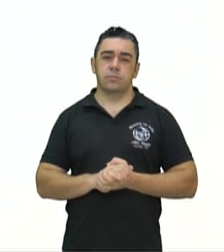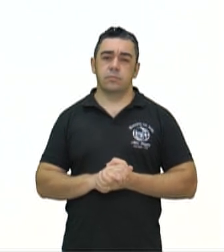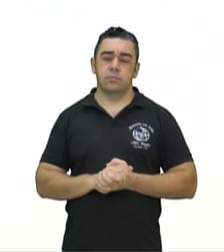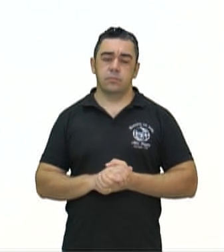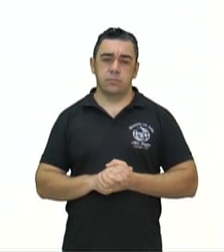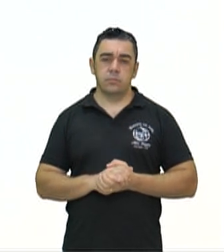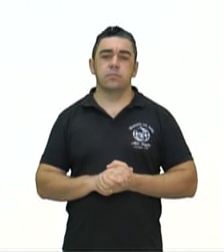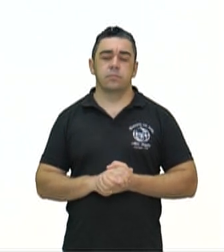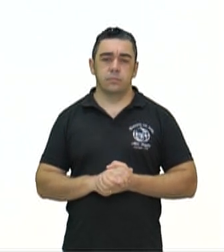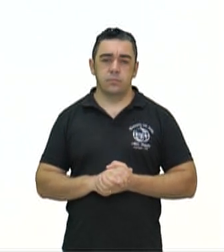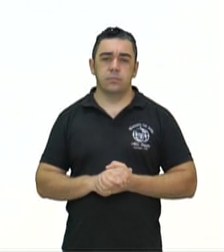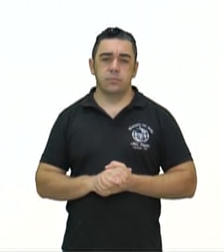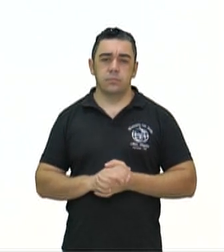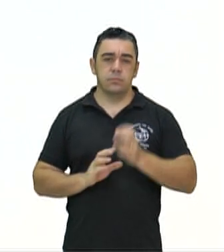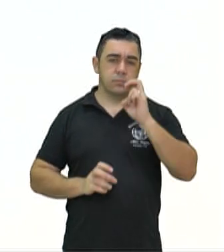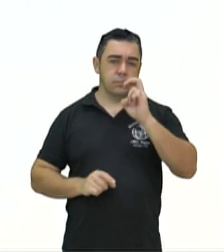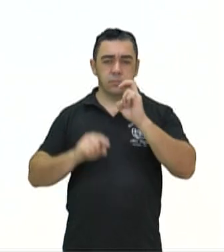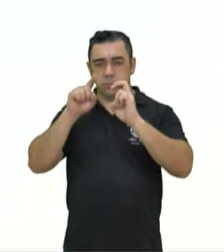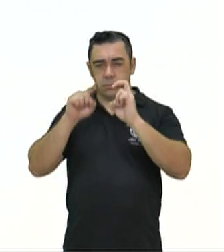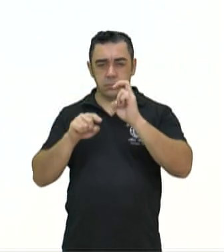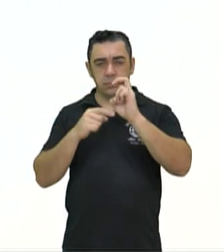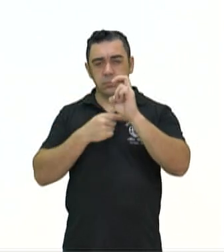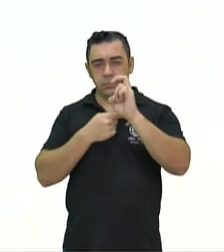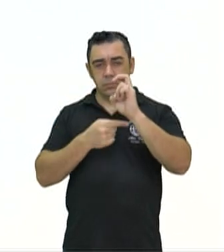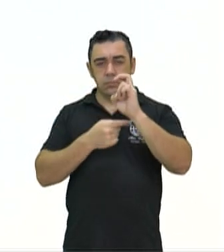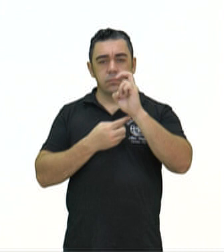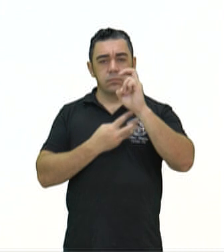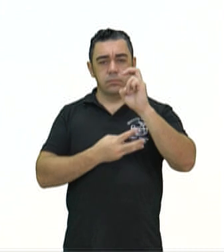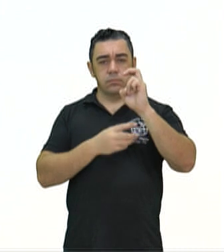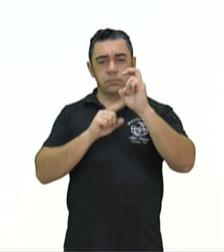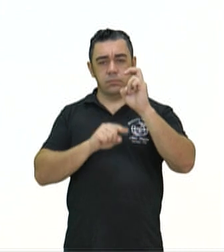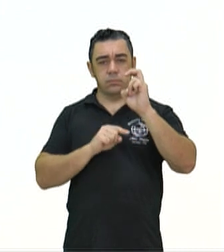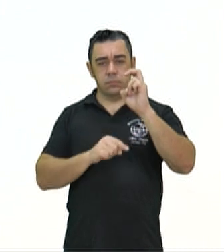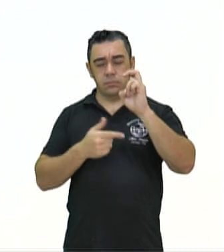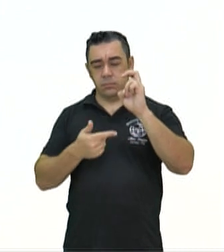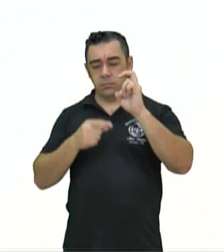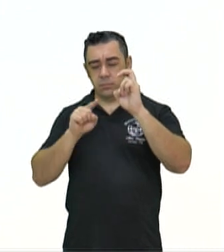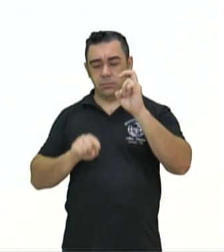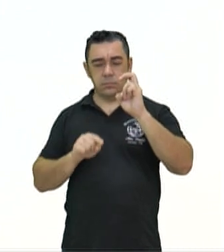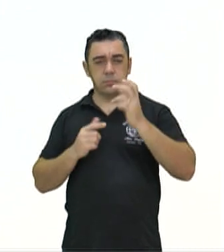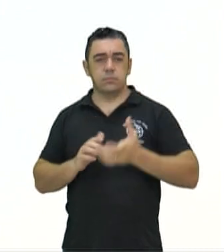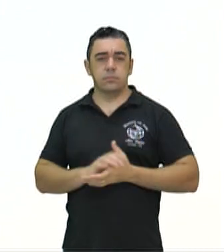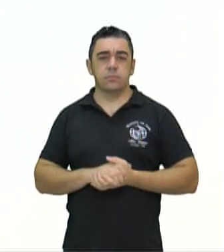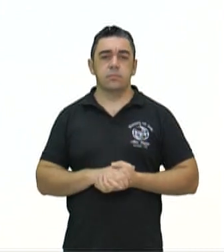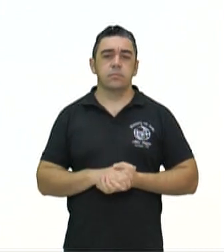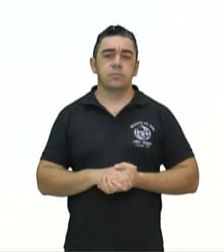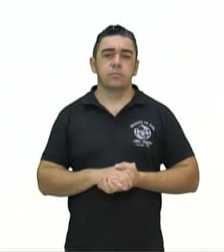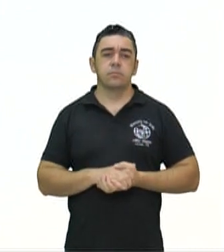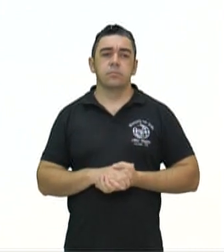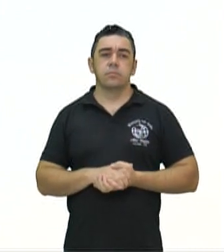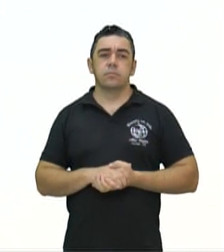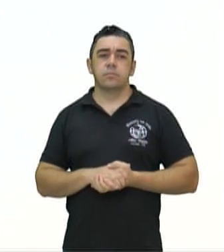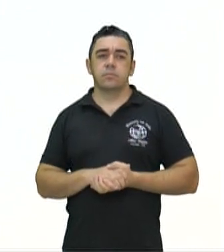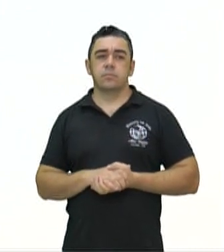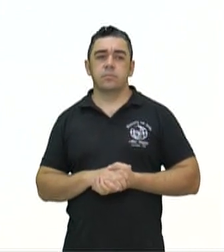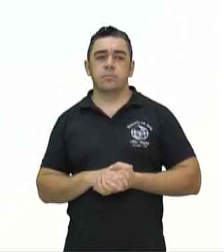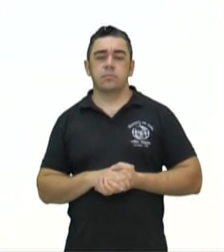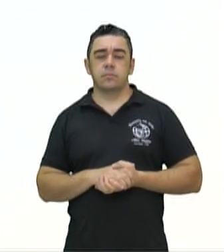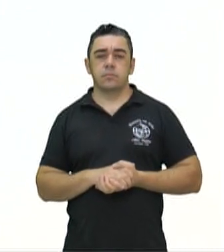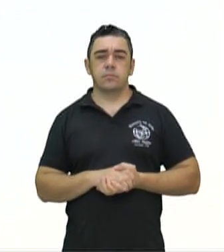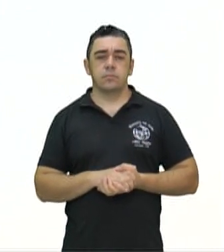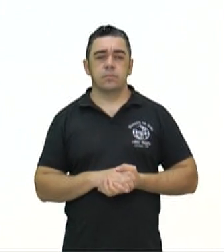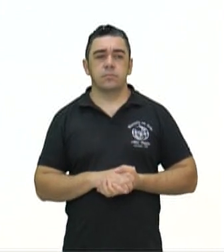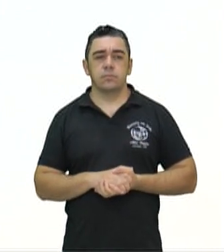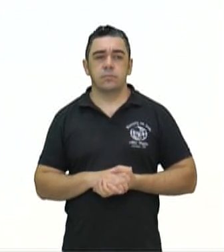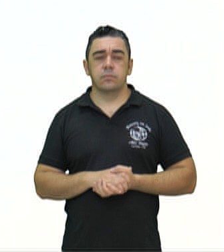5 fatorial, resolvemos o que está entre parênteses primeiro, né? 5 menos 3